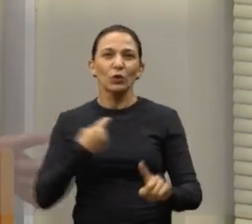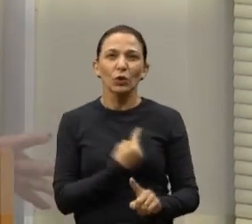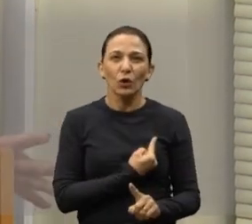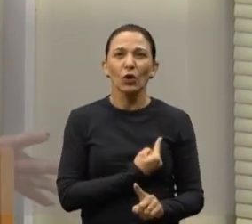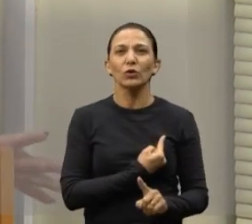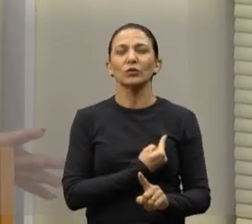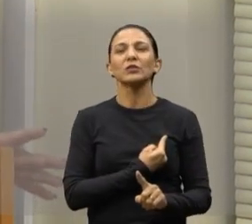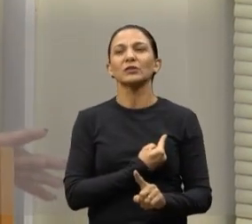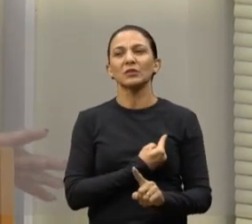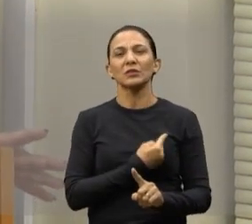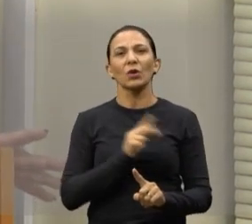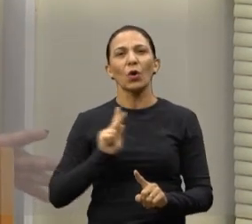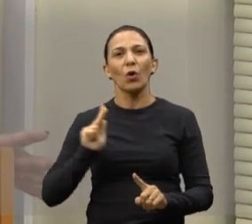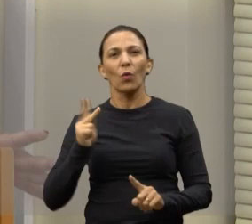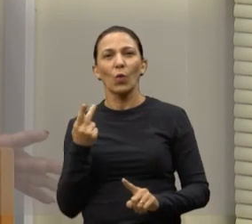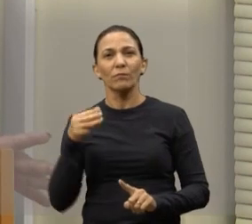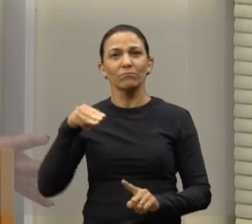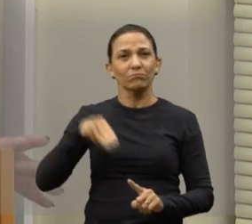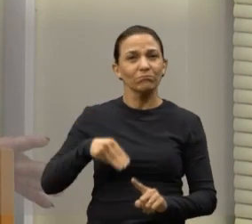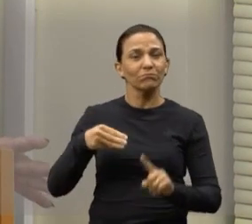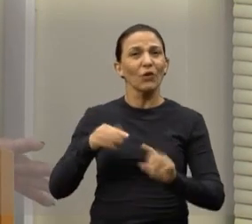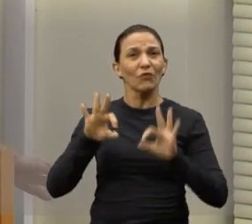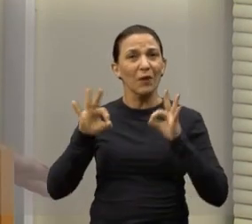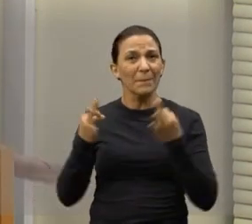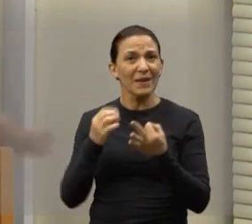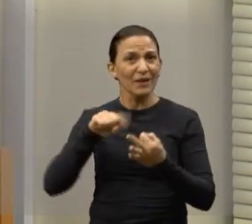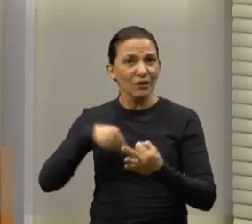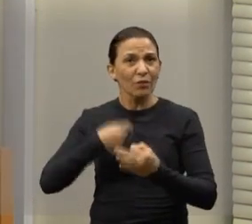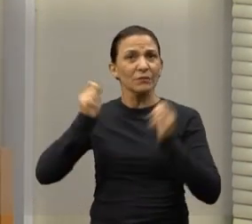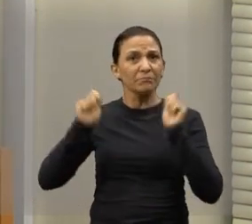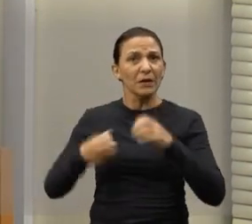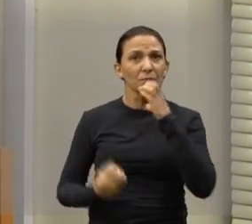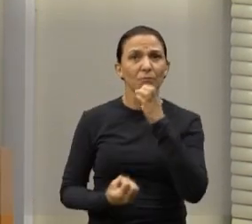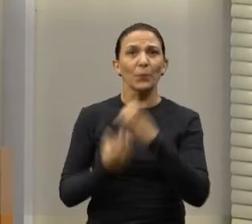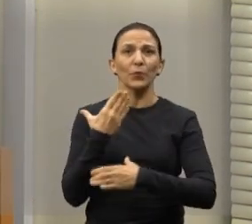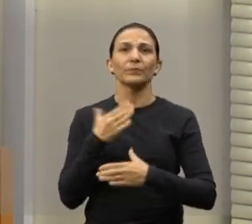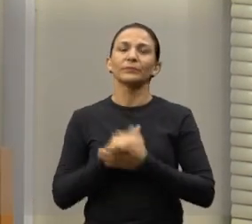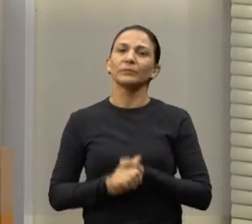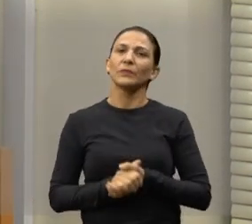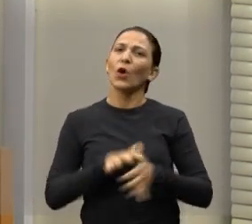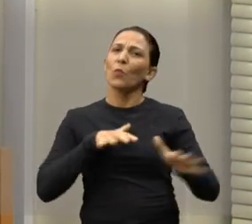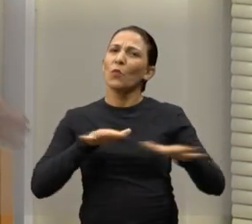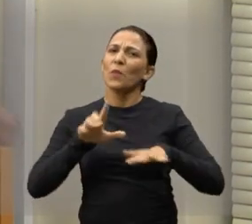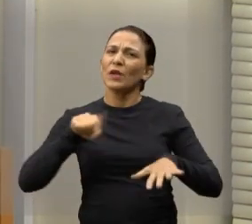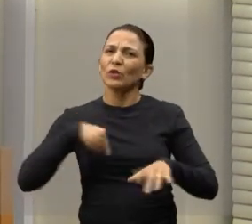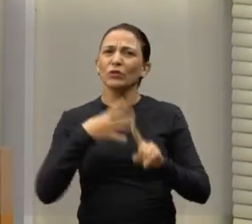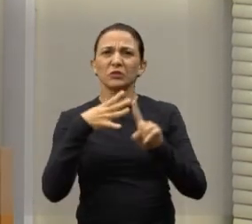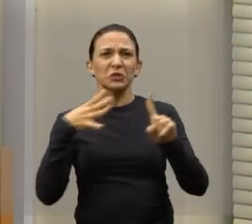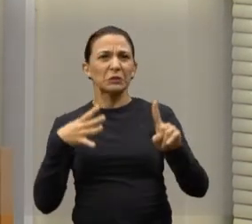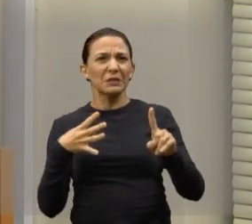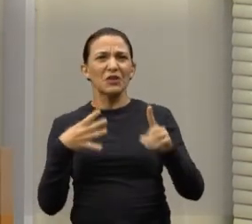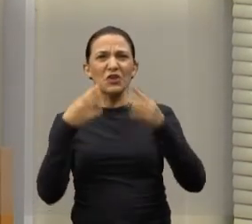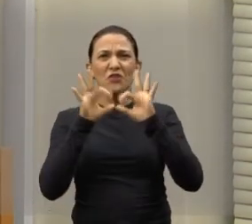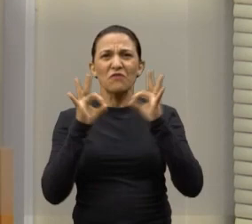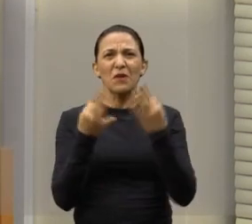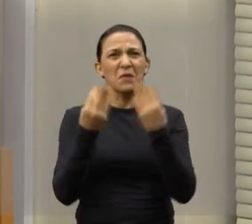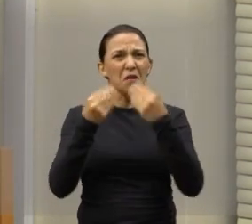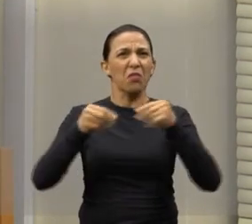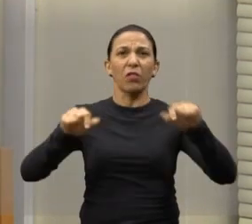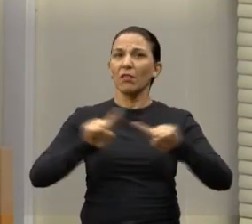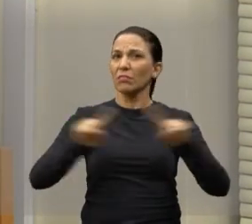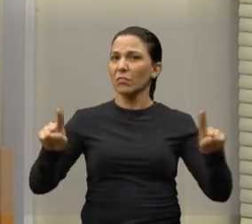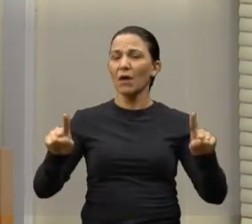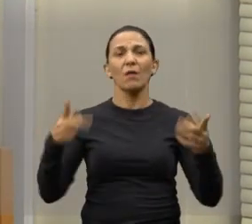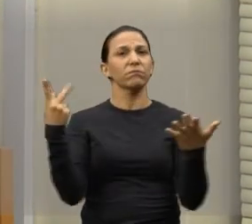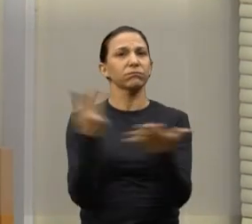lgbts instituímos é uma falácia quando falam que o nosso movimento que a destruir família não sei se a população sabe mas